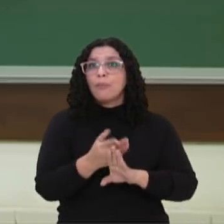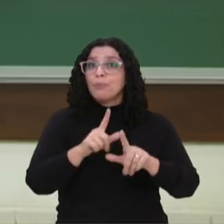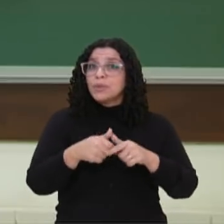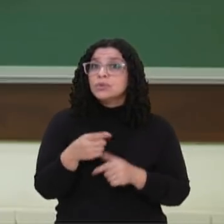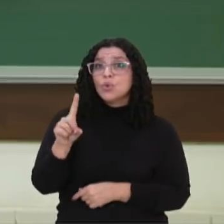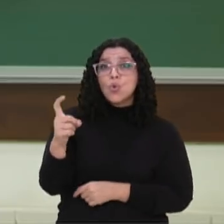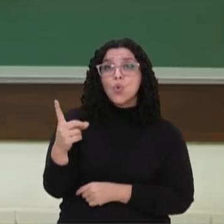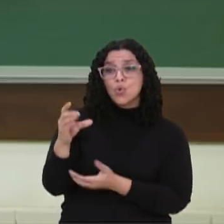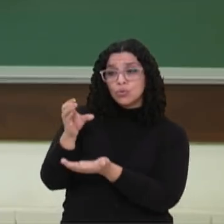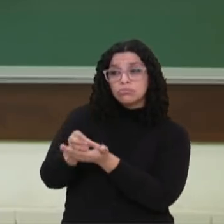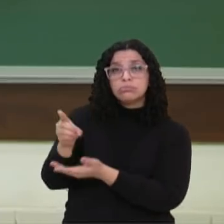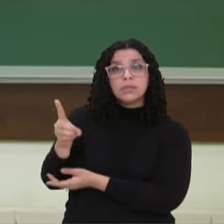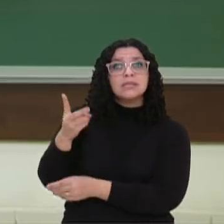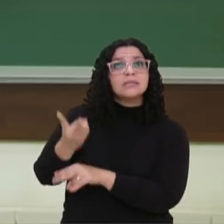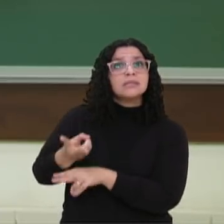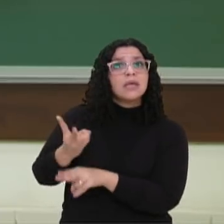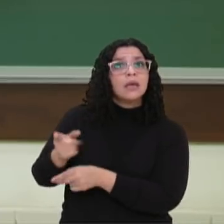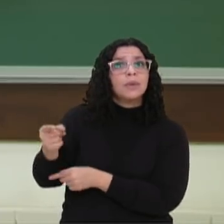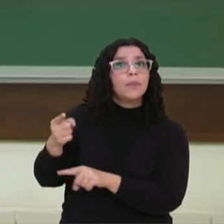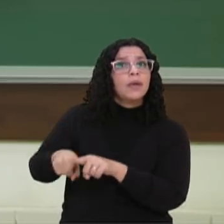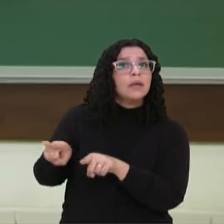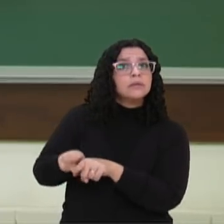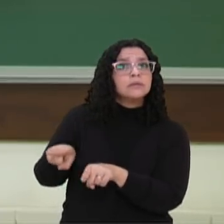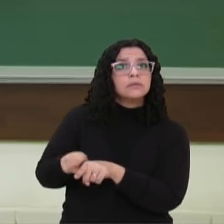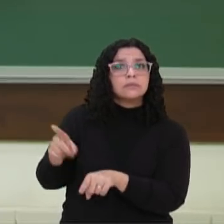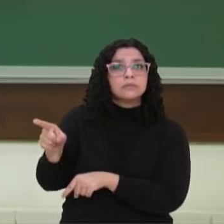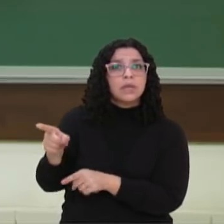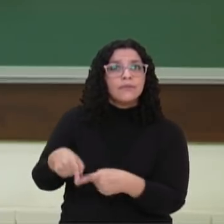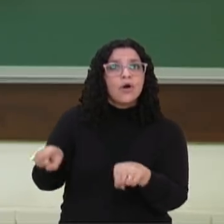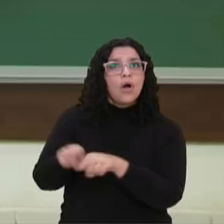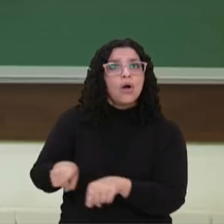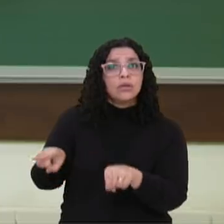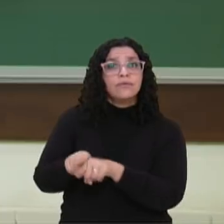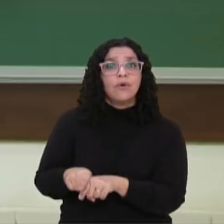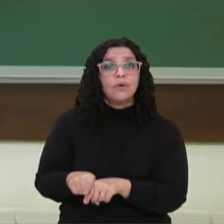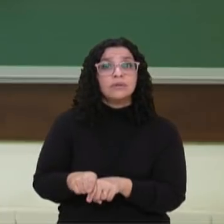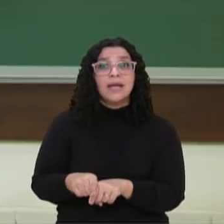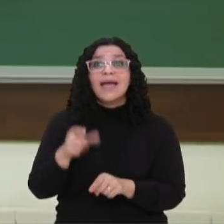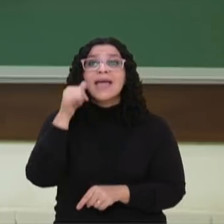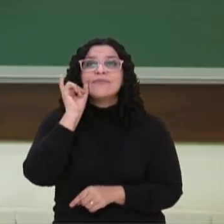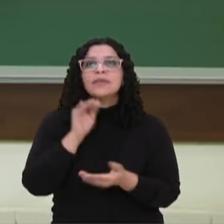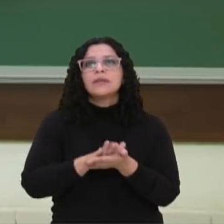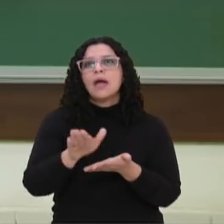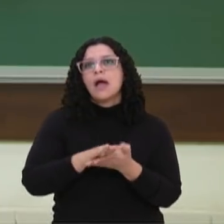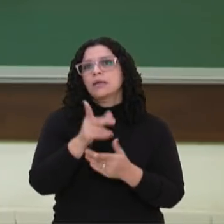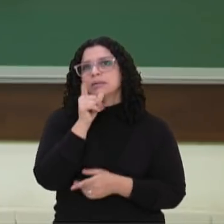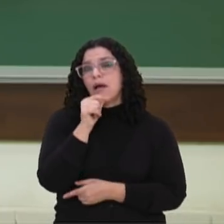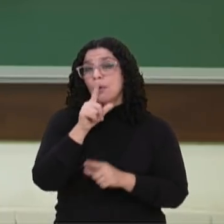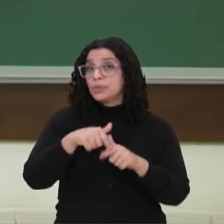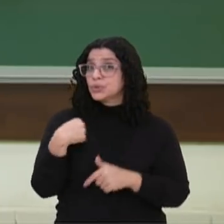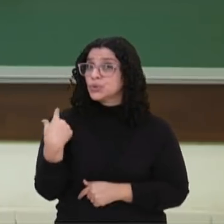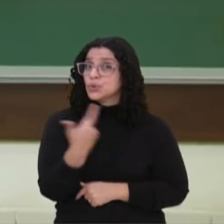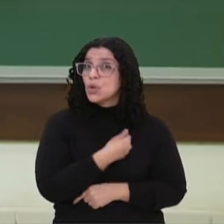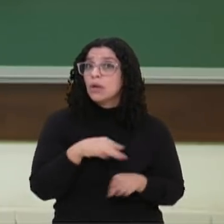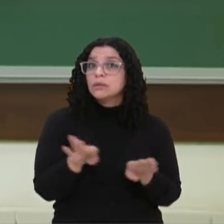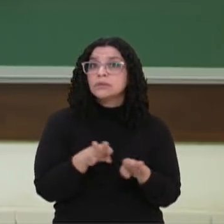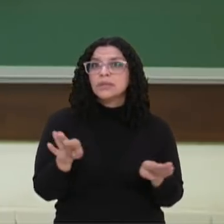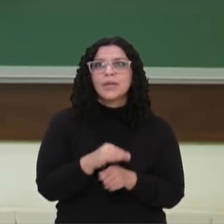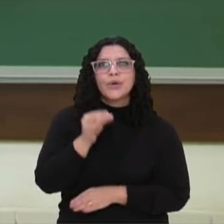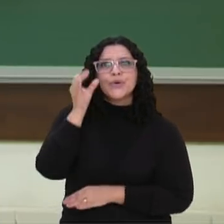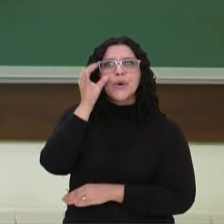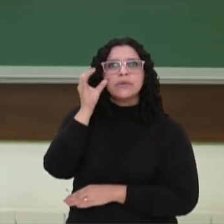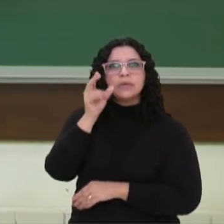seu copinho, utilize sempre aquele. Veja, a economia vai ser, né, grande, porque se todos nós abraçarmos